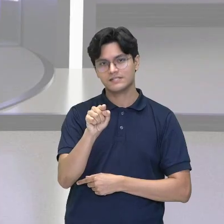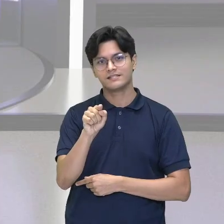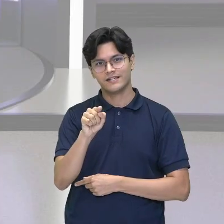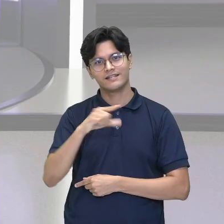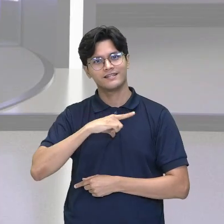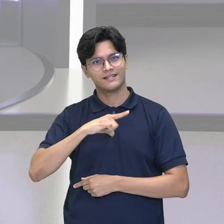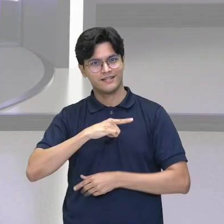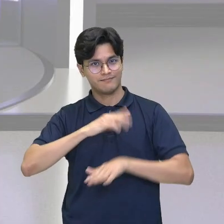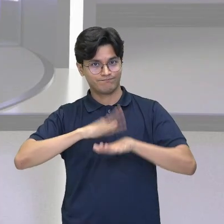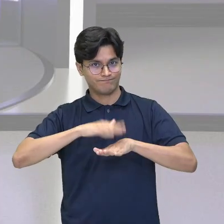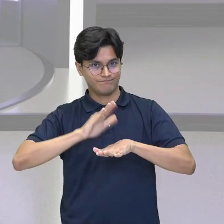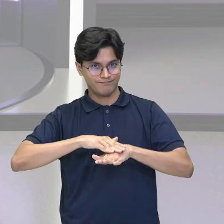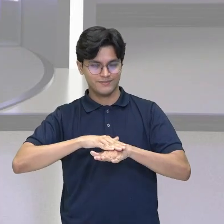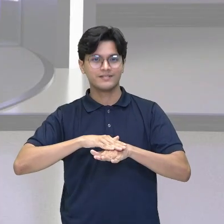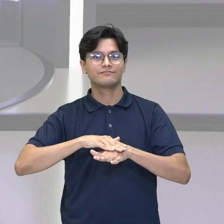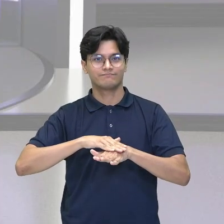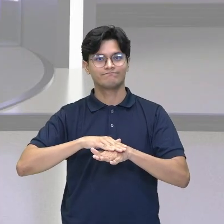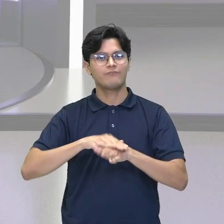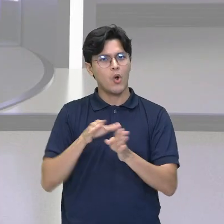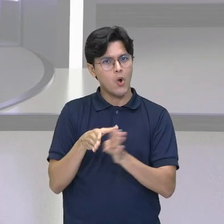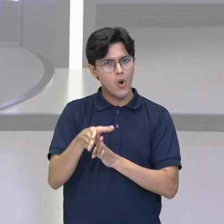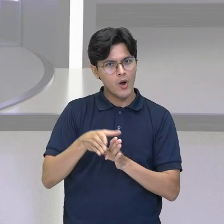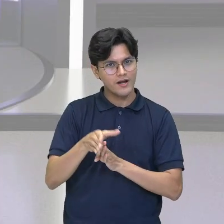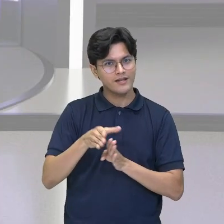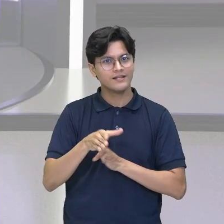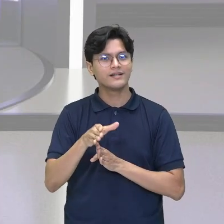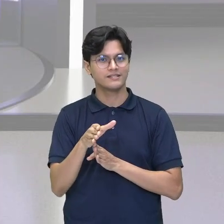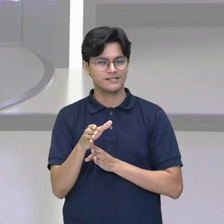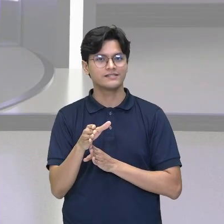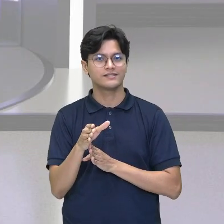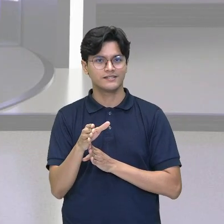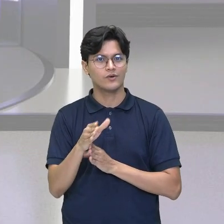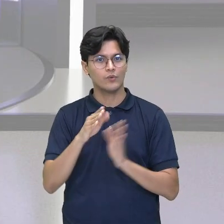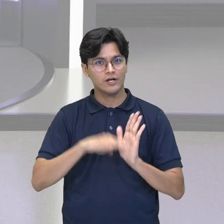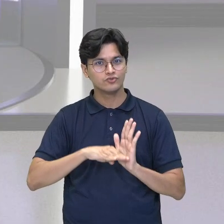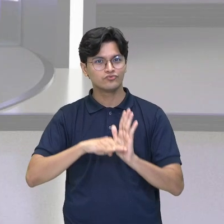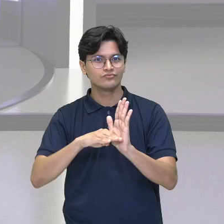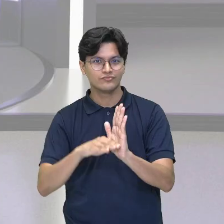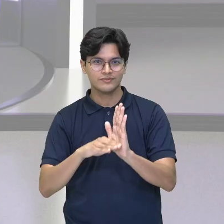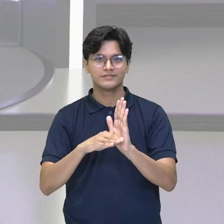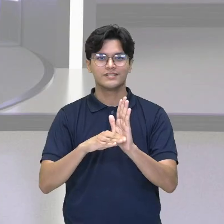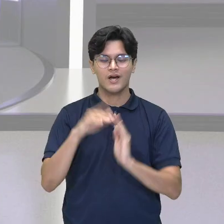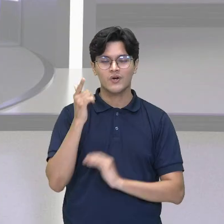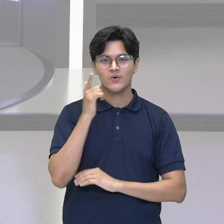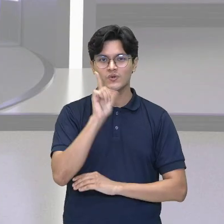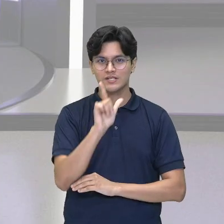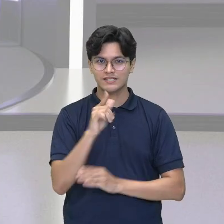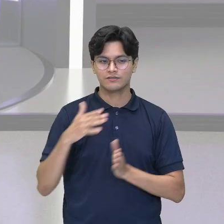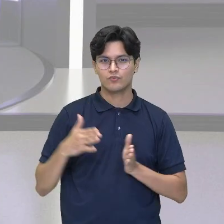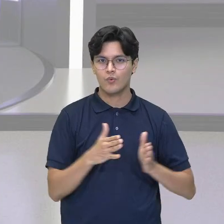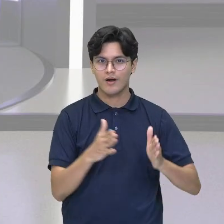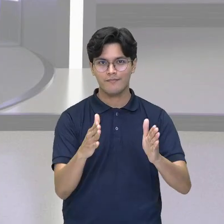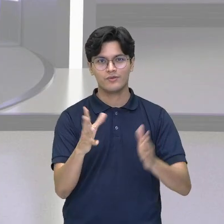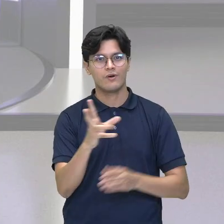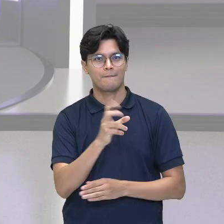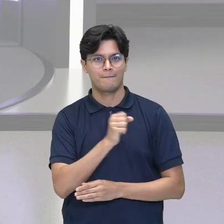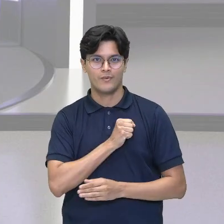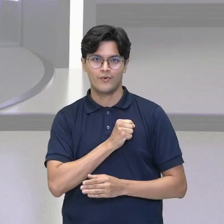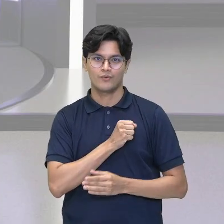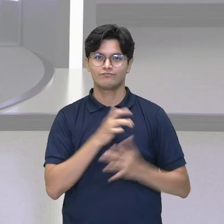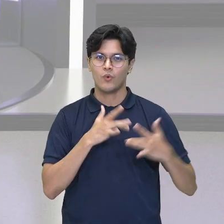próprio mapa que vai te guiar por esses caminhos de amor, de compaixão e de respeito,